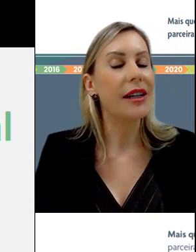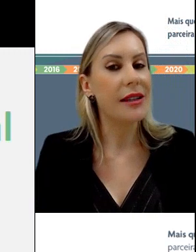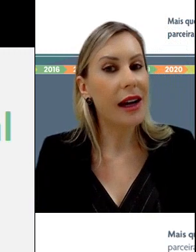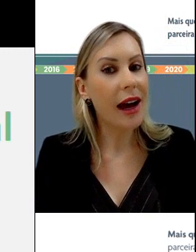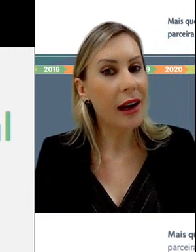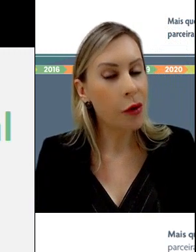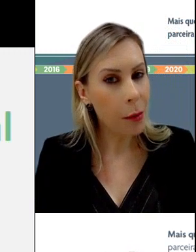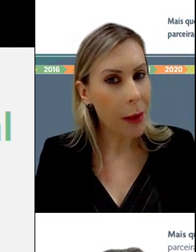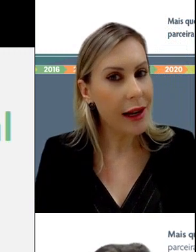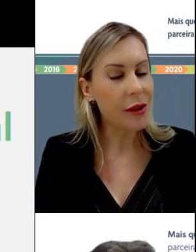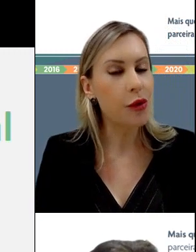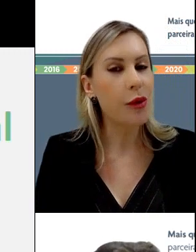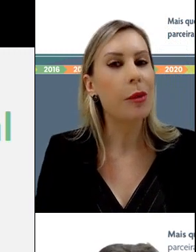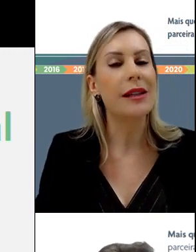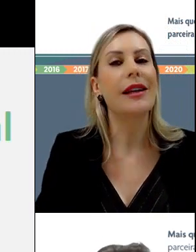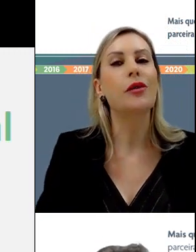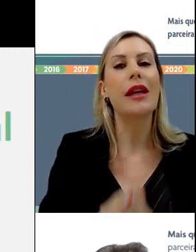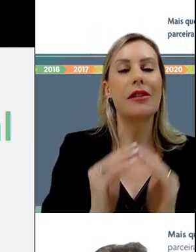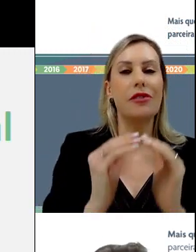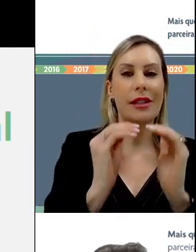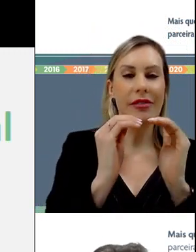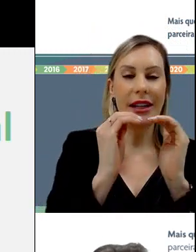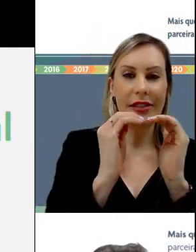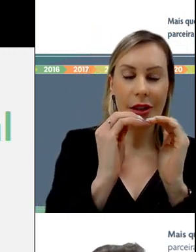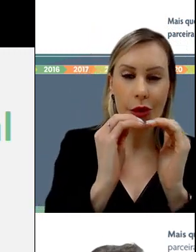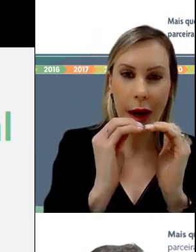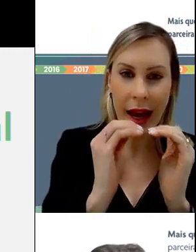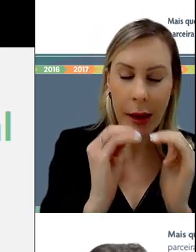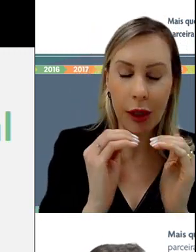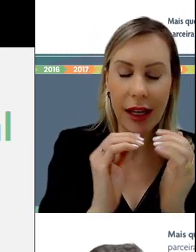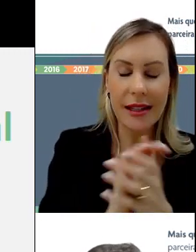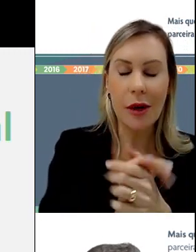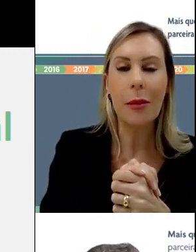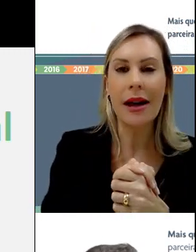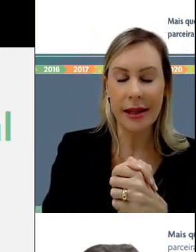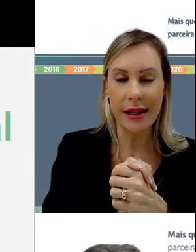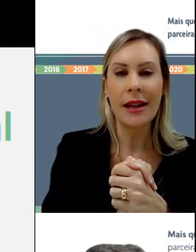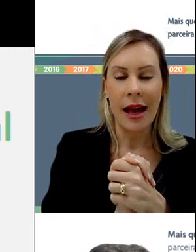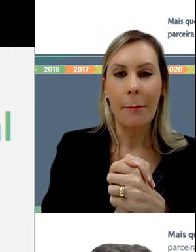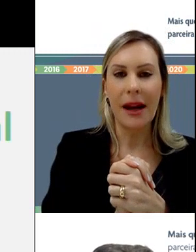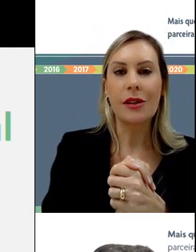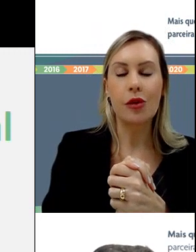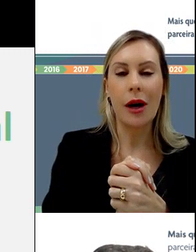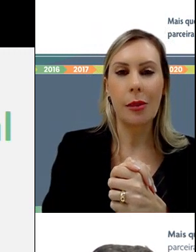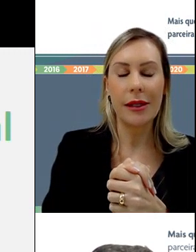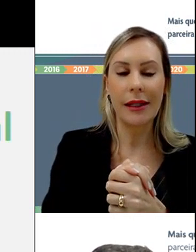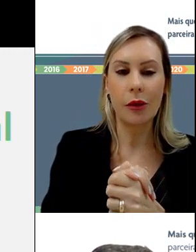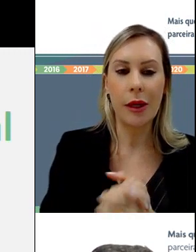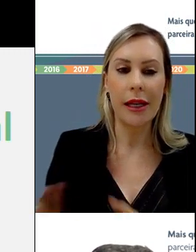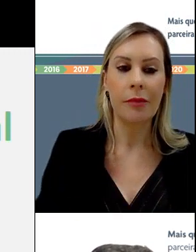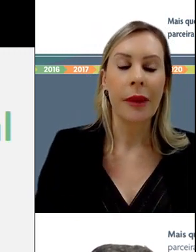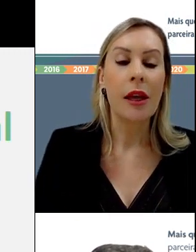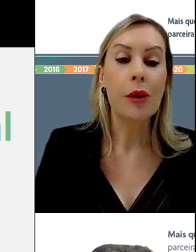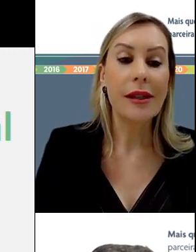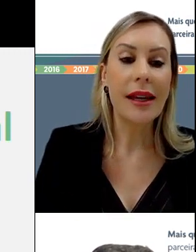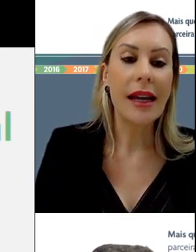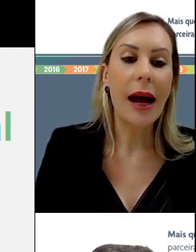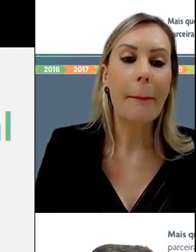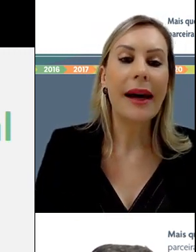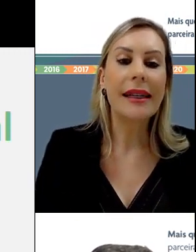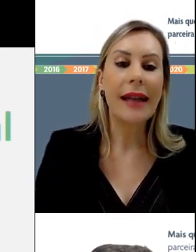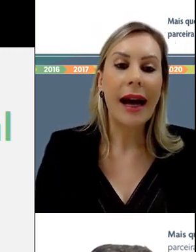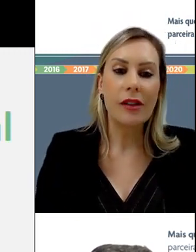não vai levar esse cargo para a sua aposentadoria, você vai levar a sua remuneração básica para a sua aposentadoria. E